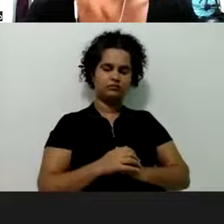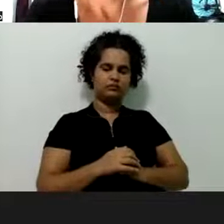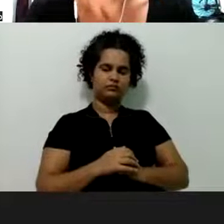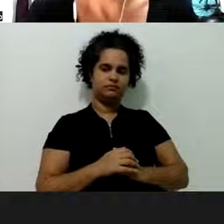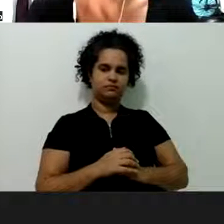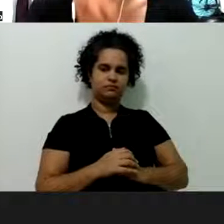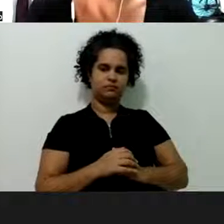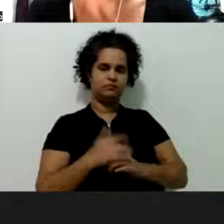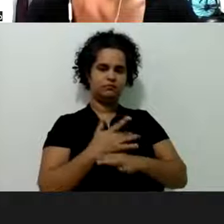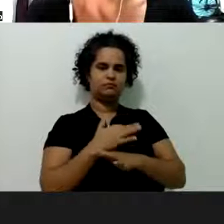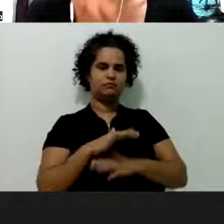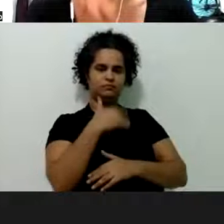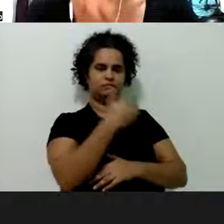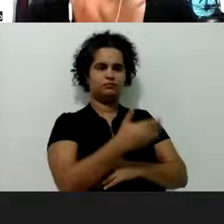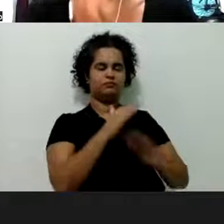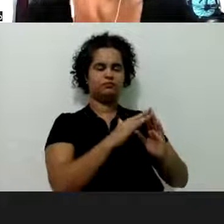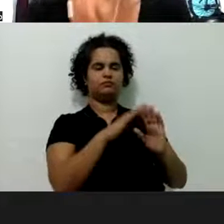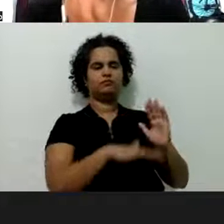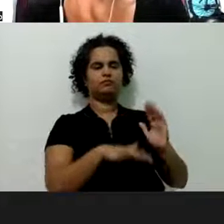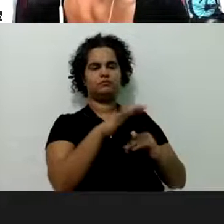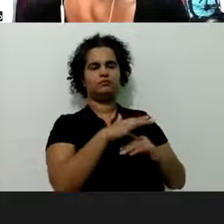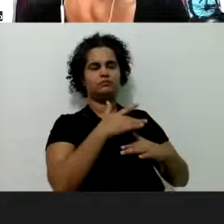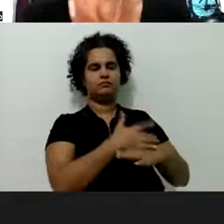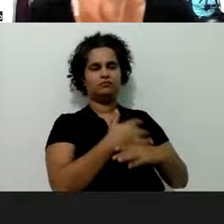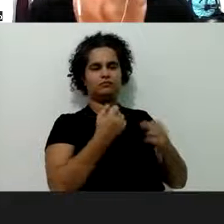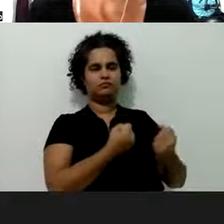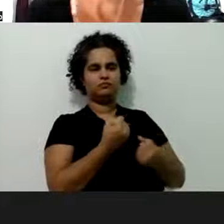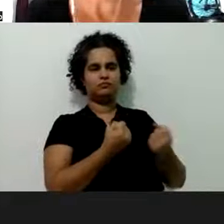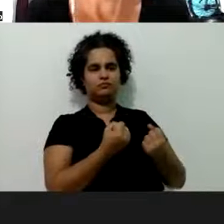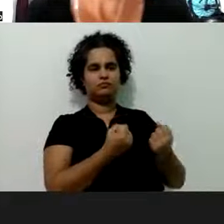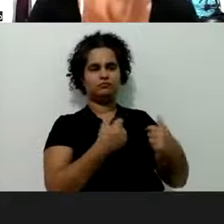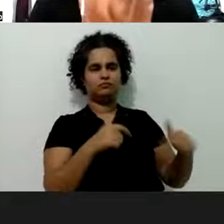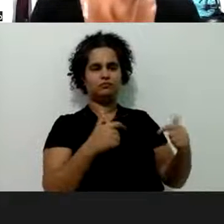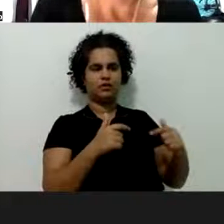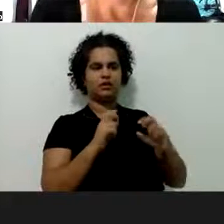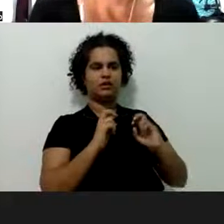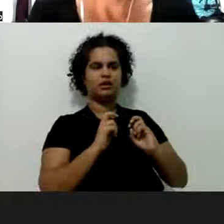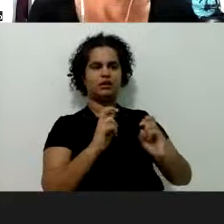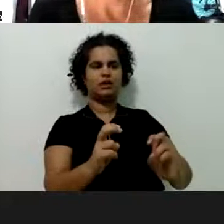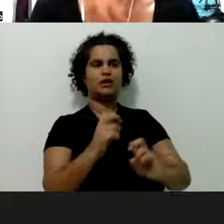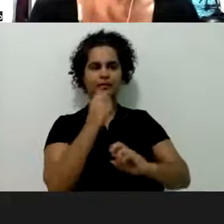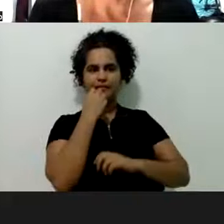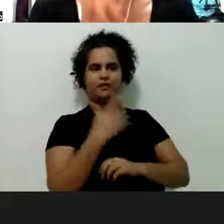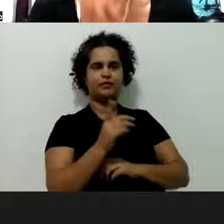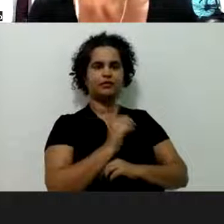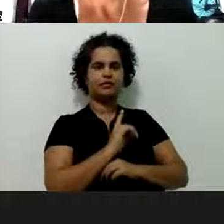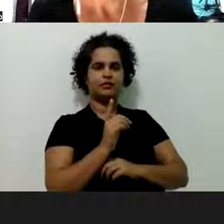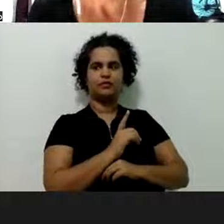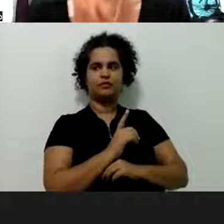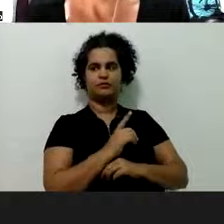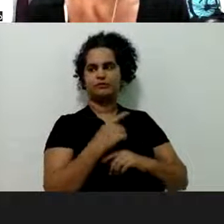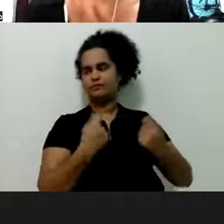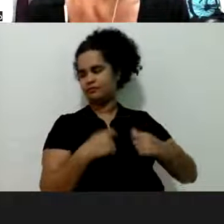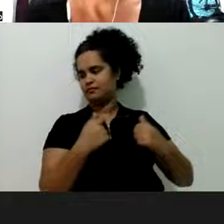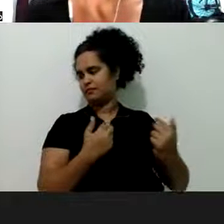da cidade, né, que mora na área metropolitana, que precisa do carro para trabalhar, porque o trem não é tão bom assim quanto deveria ser, então ele